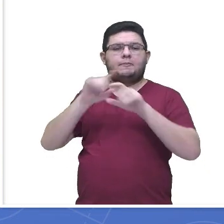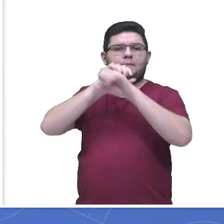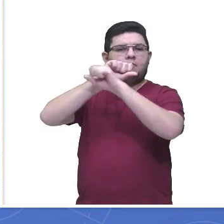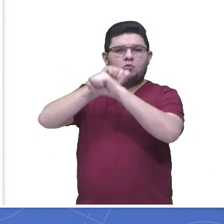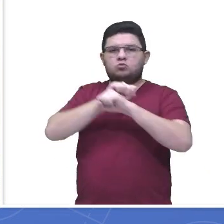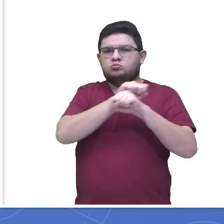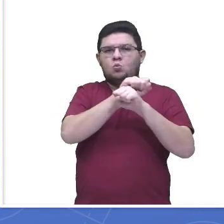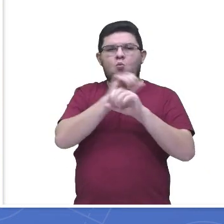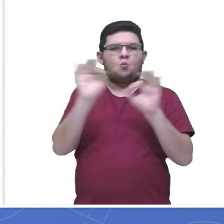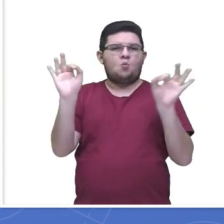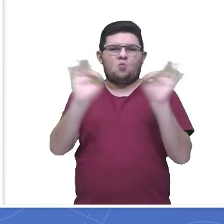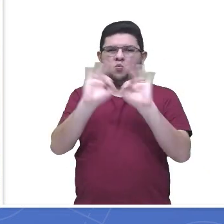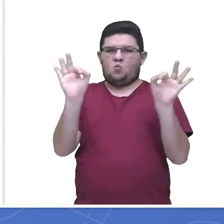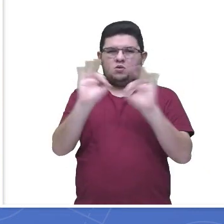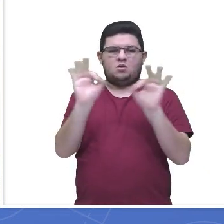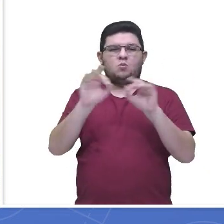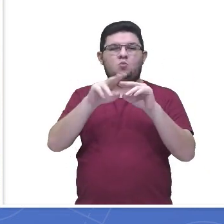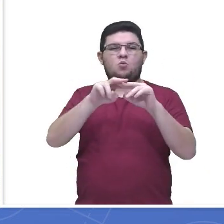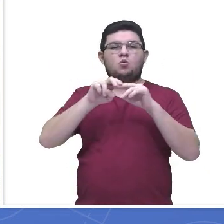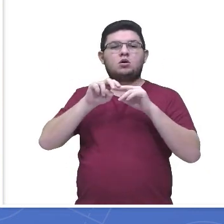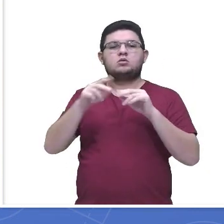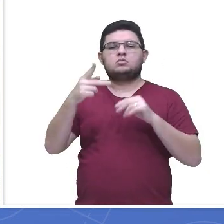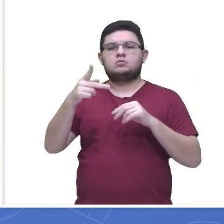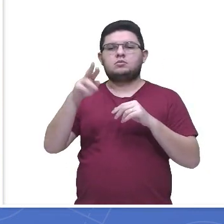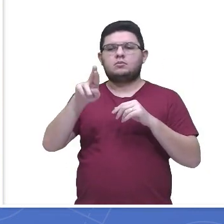protegendo esse material genético. Ele fica